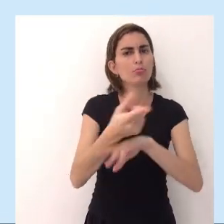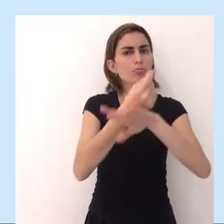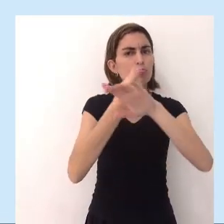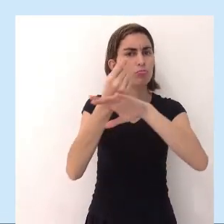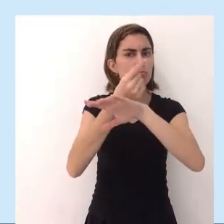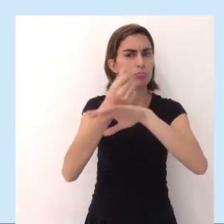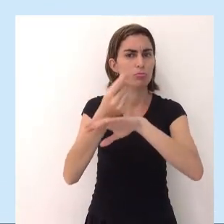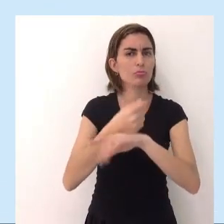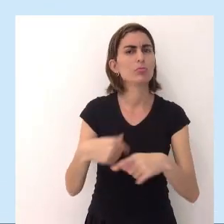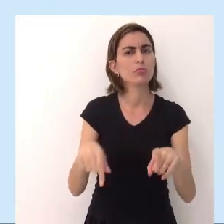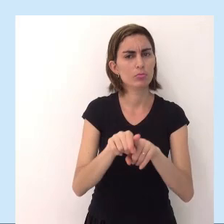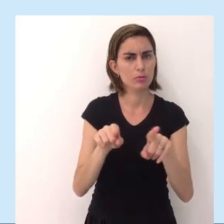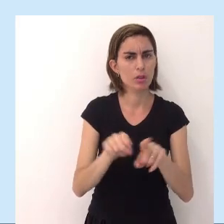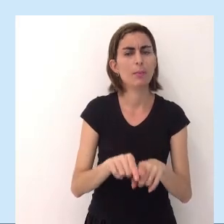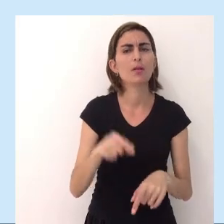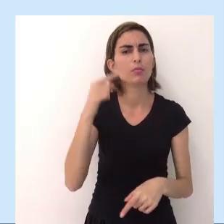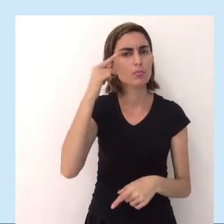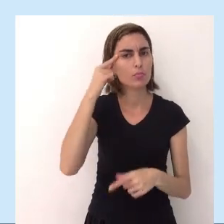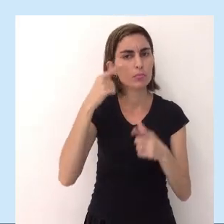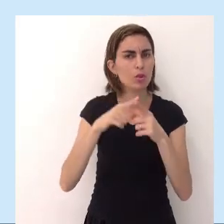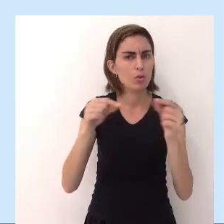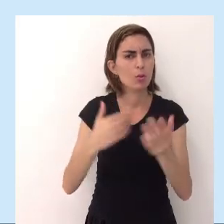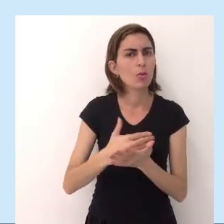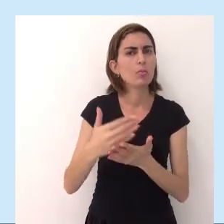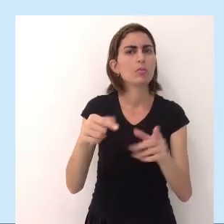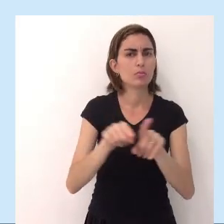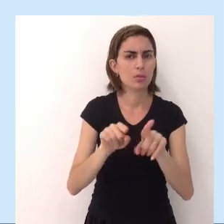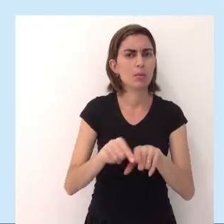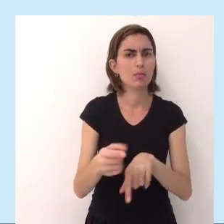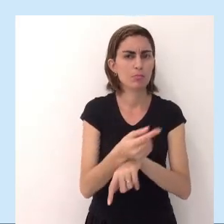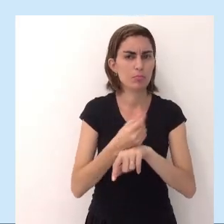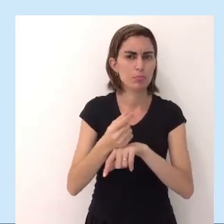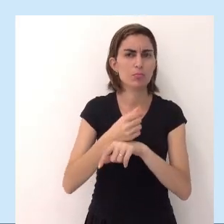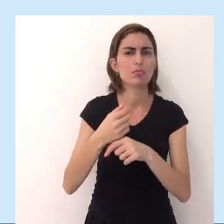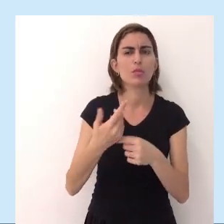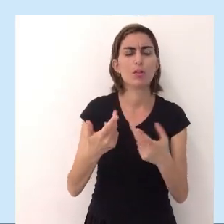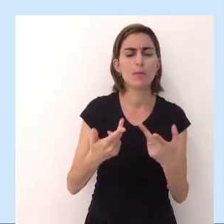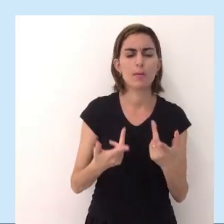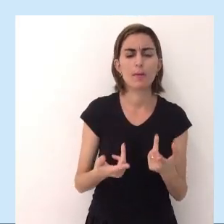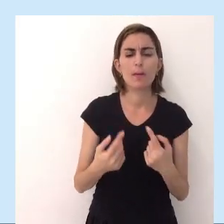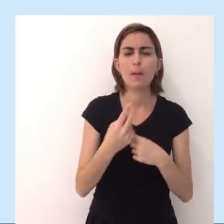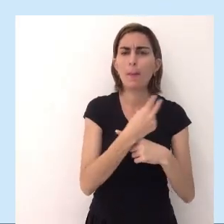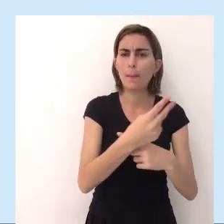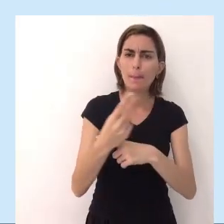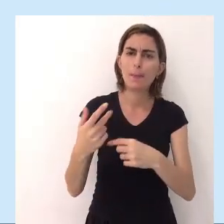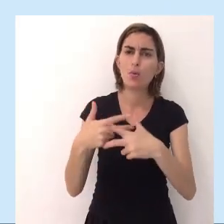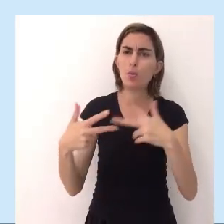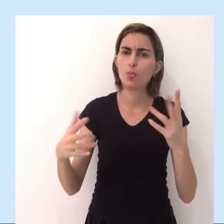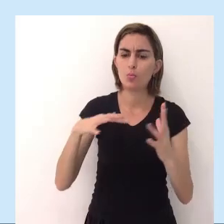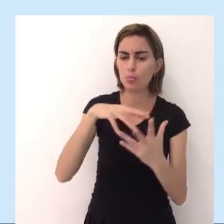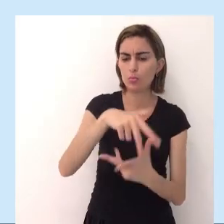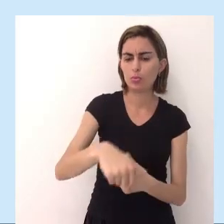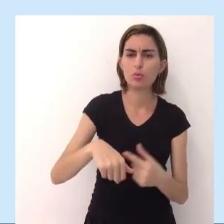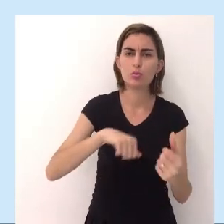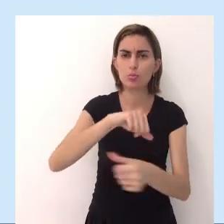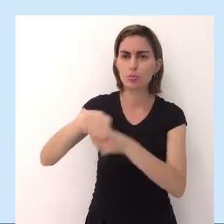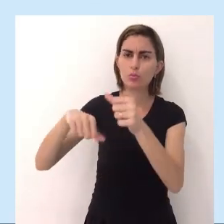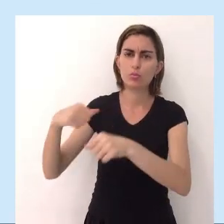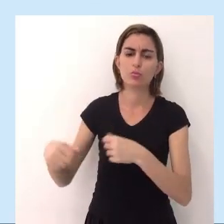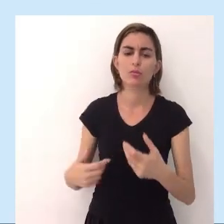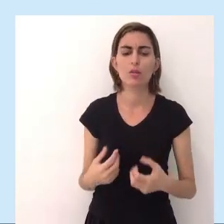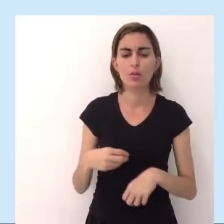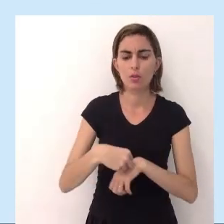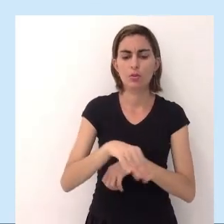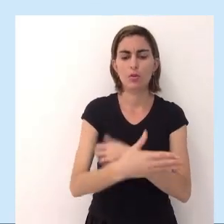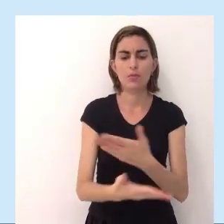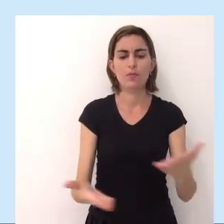capitalista, o Japão, né, passa a ser capitalista, começa também a distribuir ideias e o mundo agora é multipolar. Deixei para